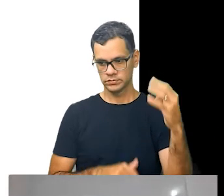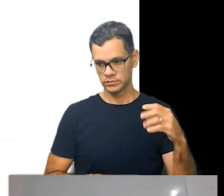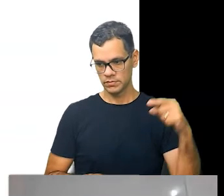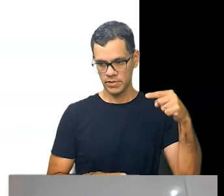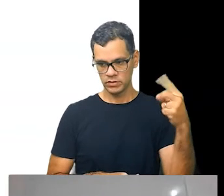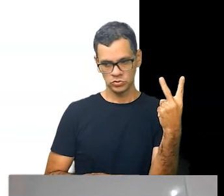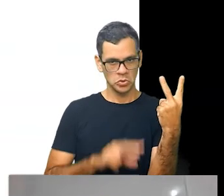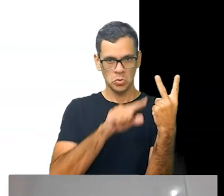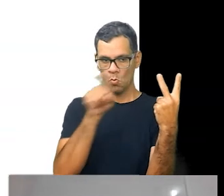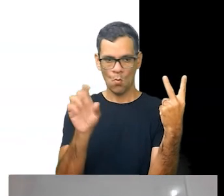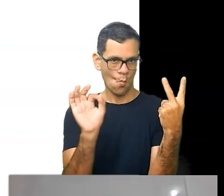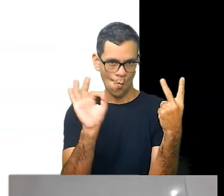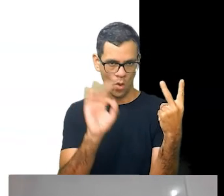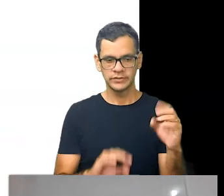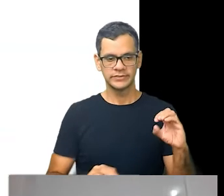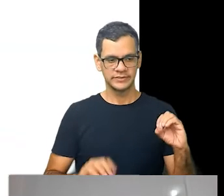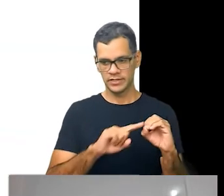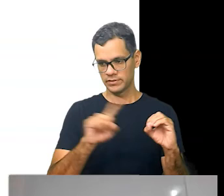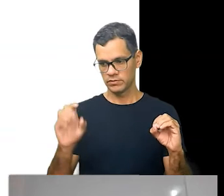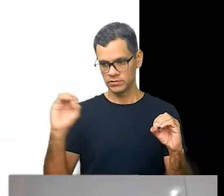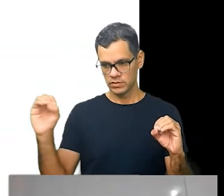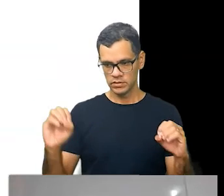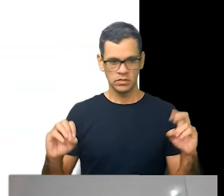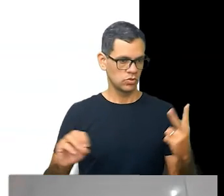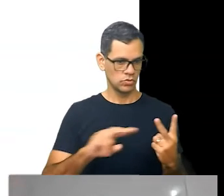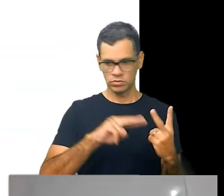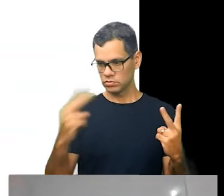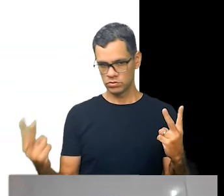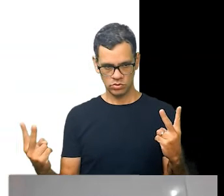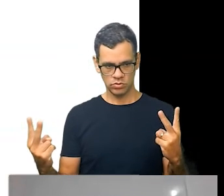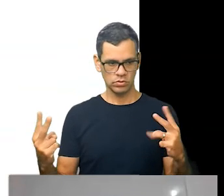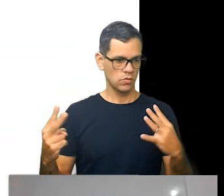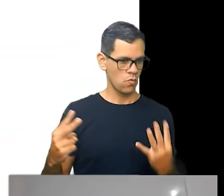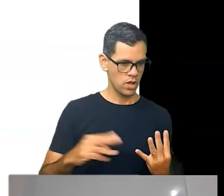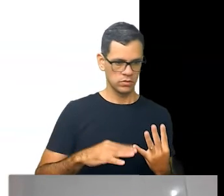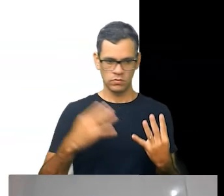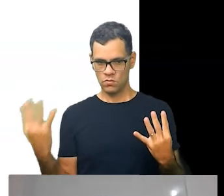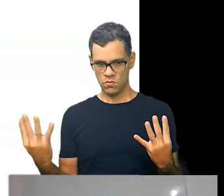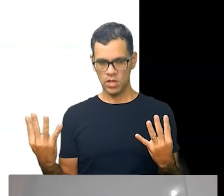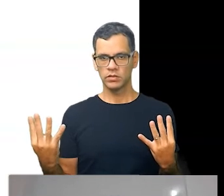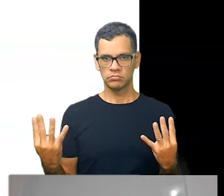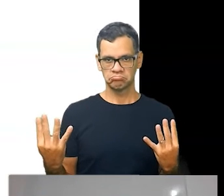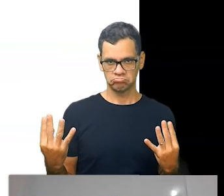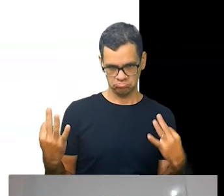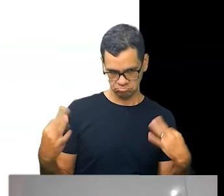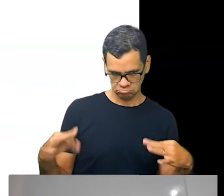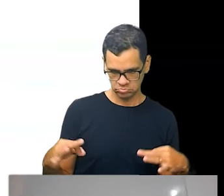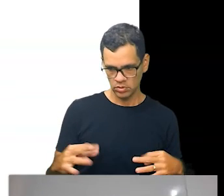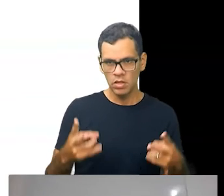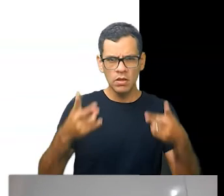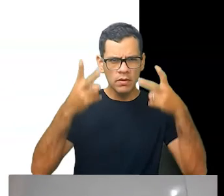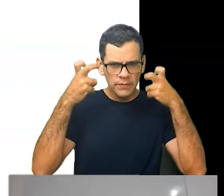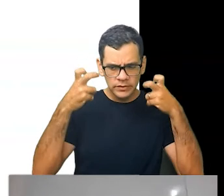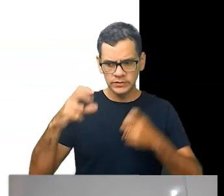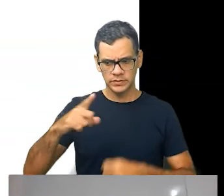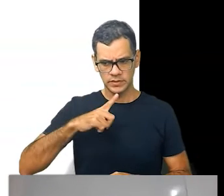valor no B, então não sai flechinha dele. Do -2 também não tem ninguém igual. O 0 é igual ao 0, o 2 é igual ao